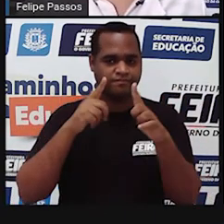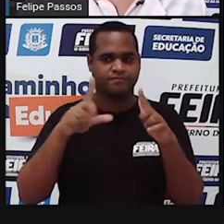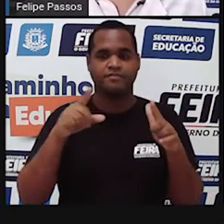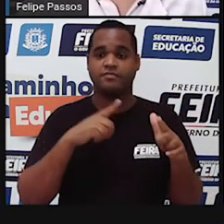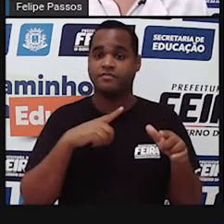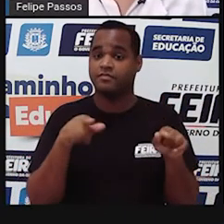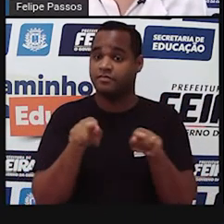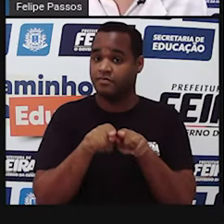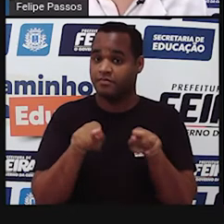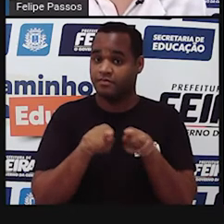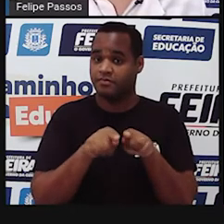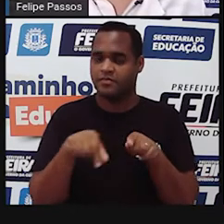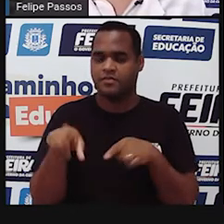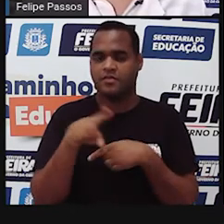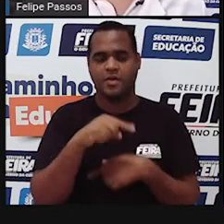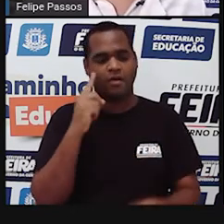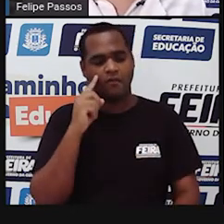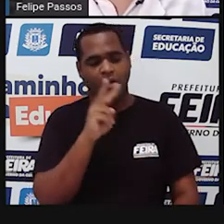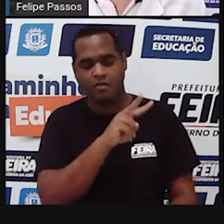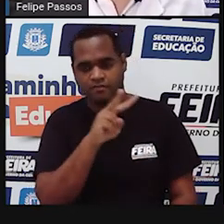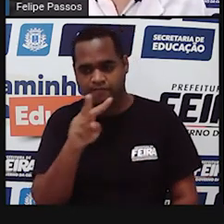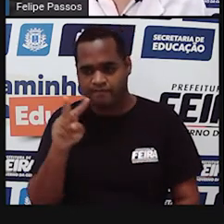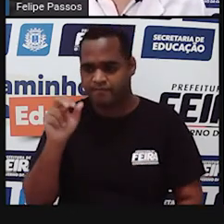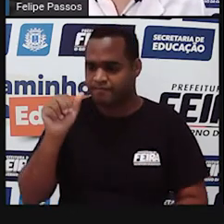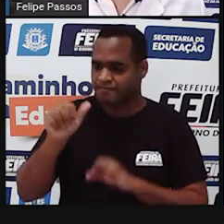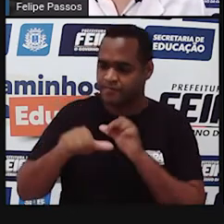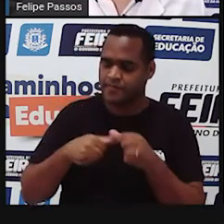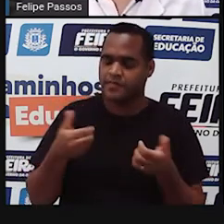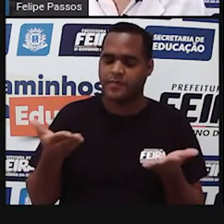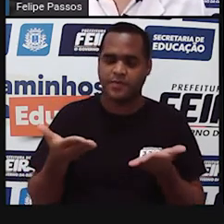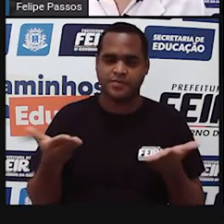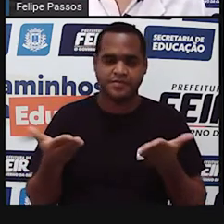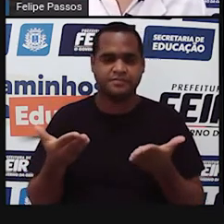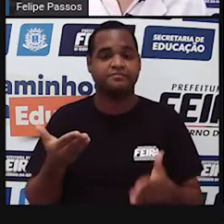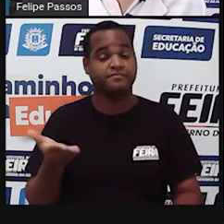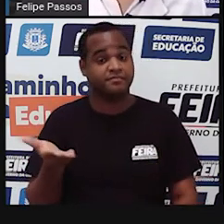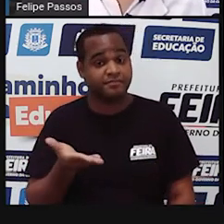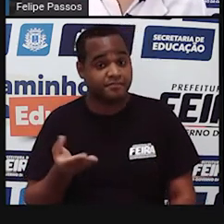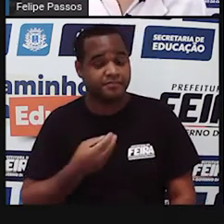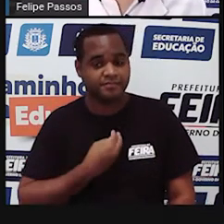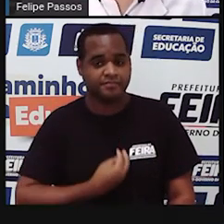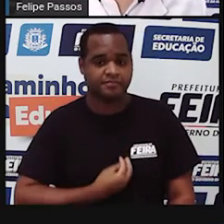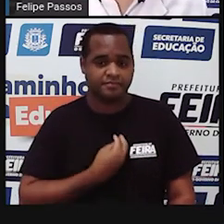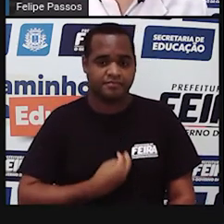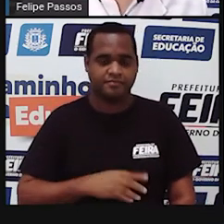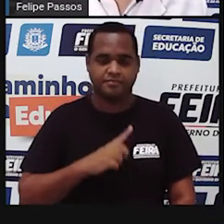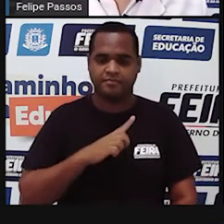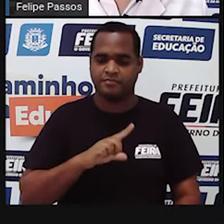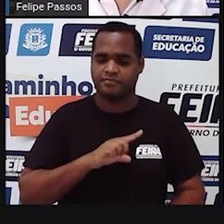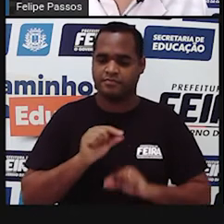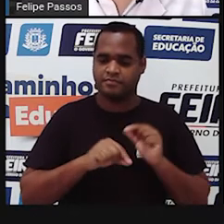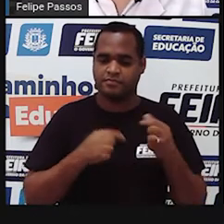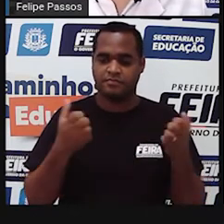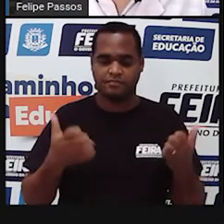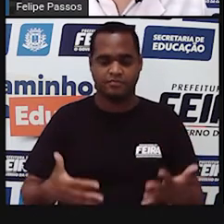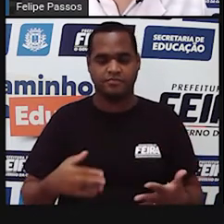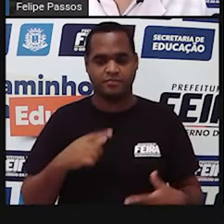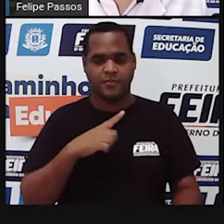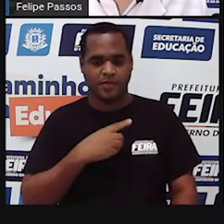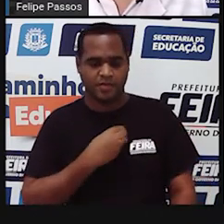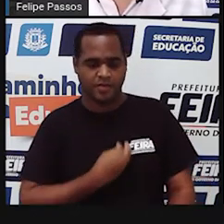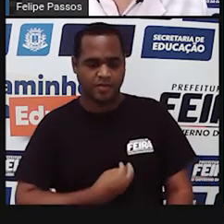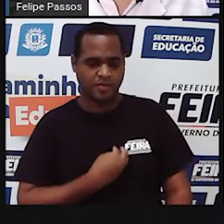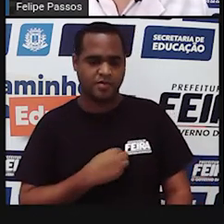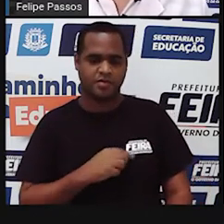gente precisa enxergar as atualidades. Agora, nesse momento, a gente está vendo na TV,